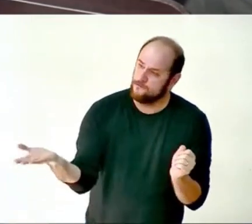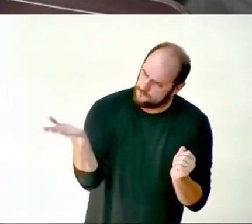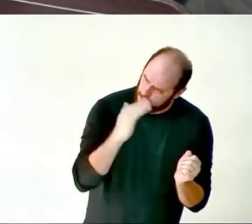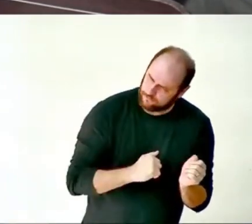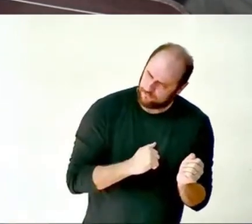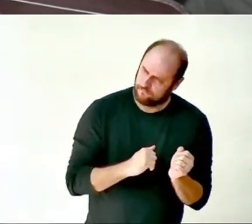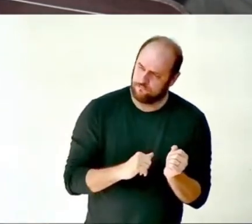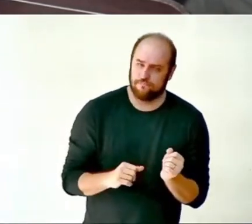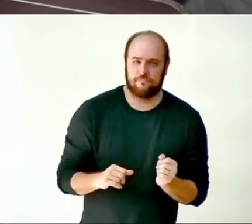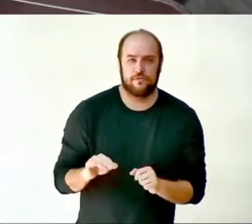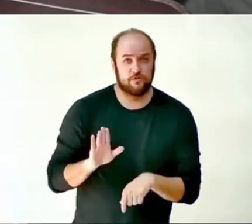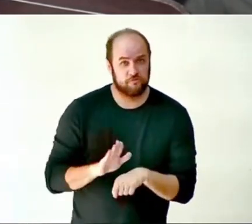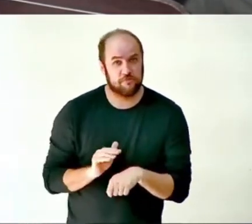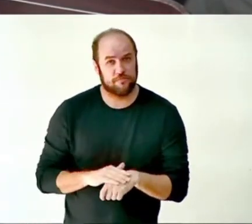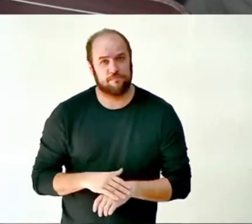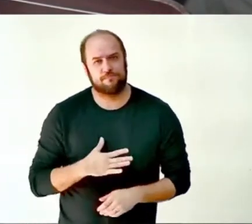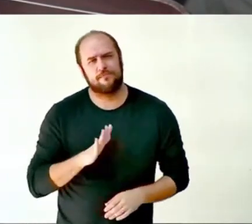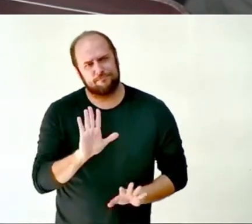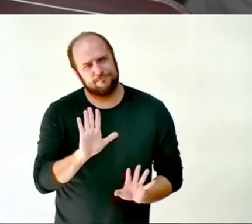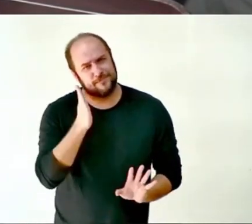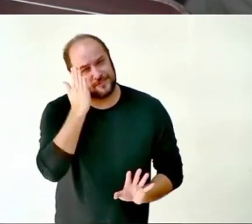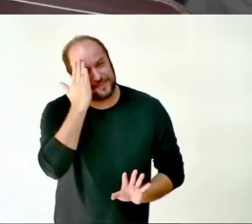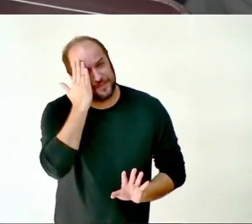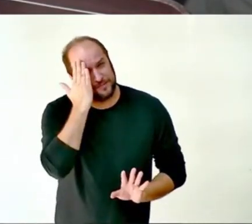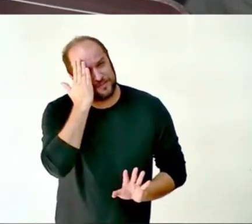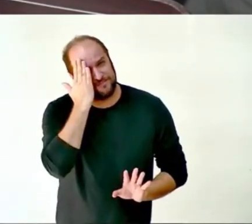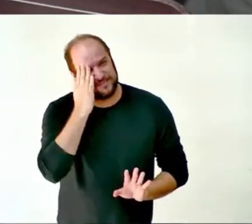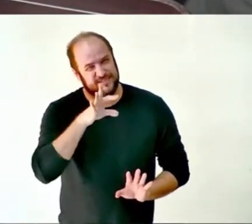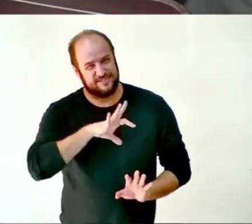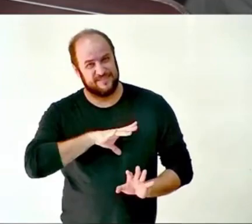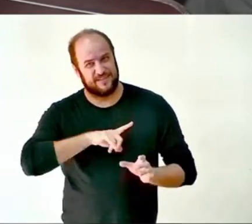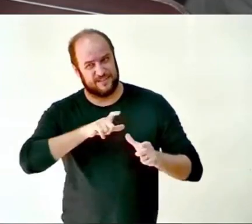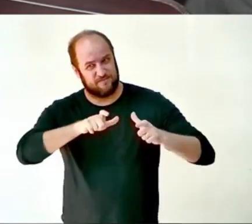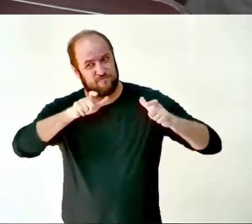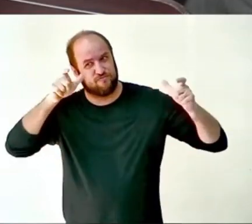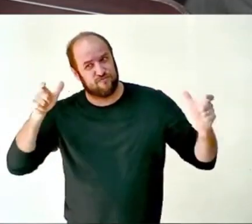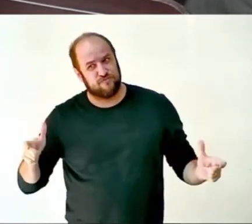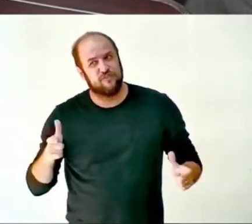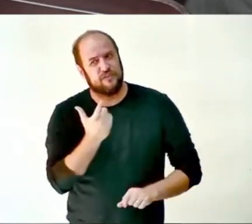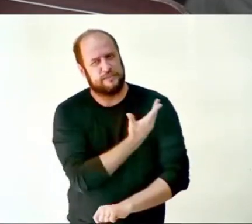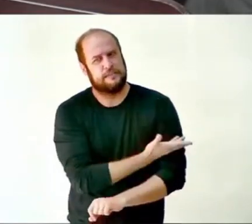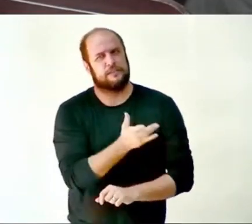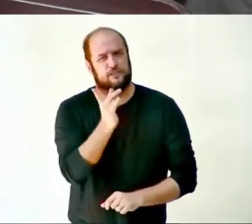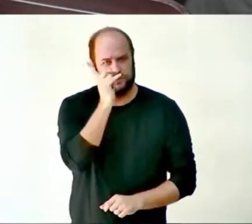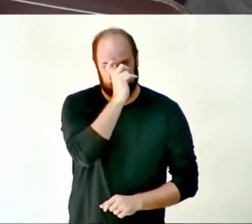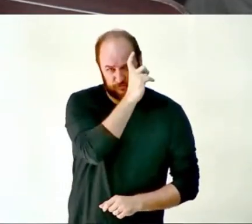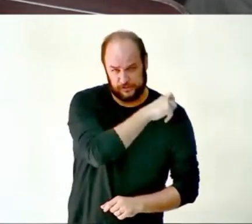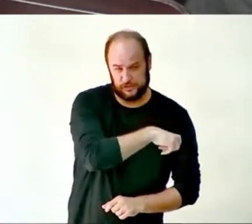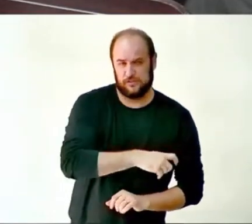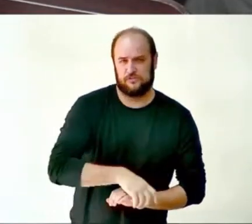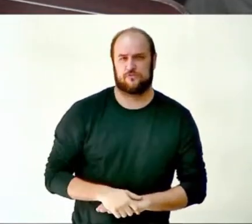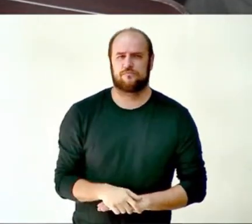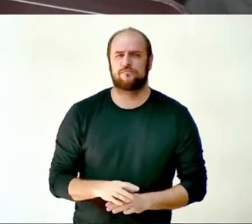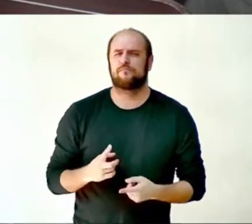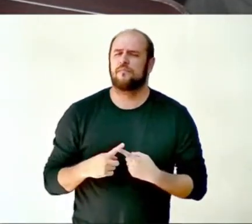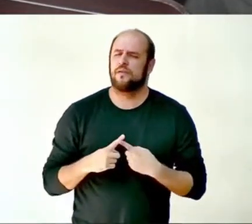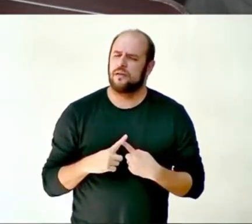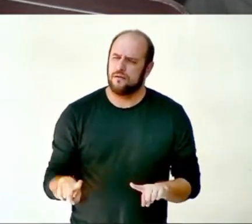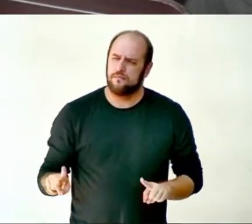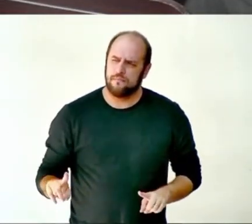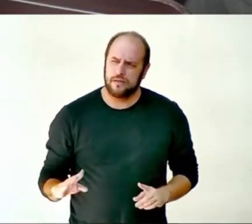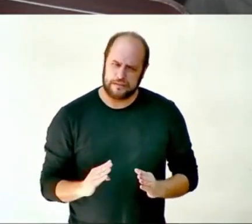entra. Eu sei, dentro de grandes cidades como as nossas, esse é um exercício difícil de fazer. Mas é por isso que a igreja é